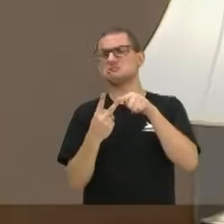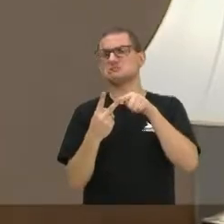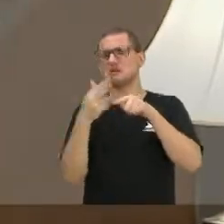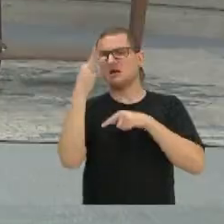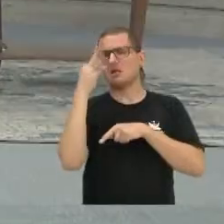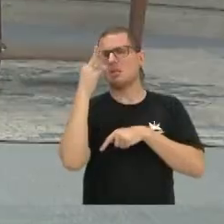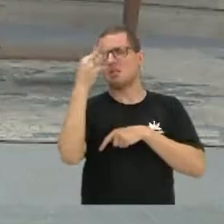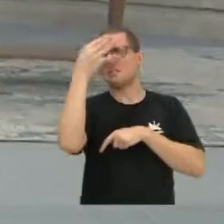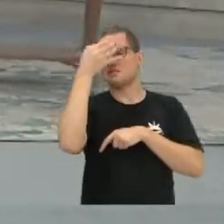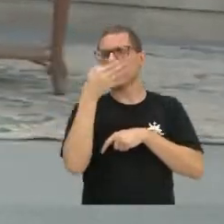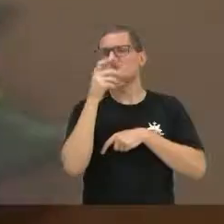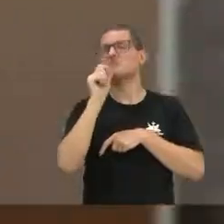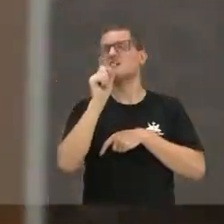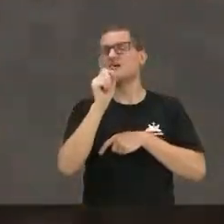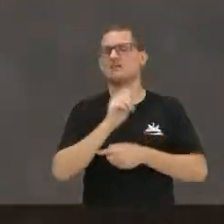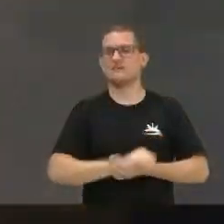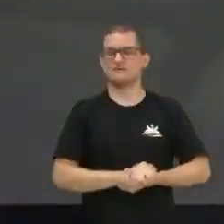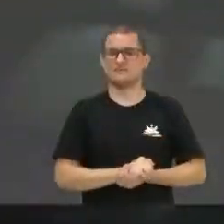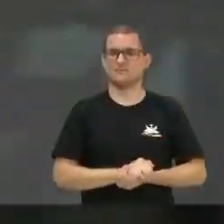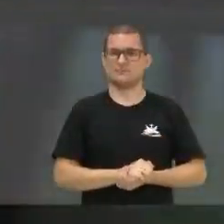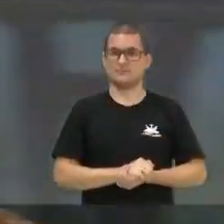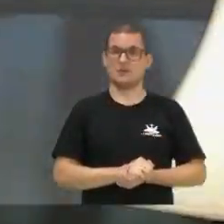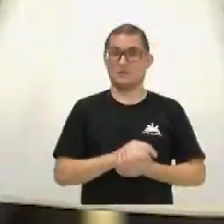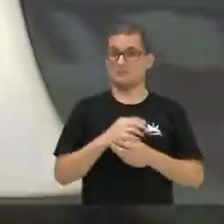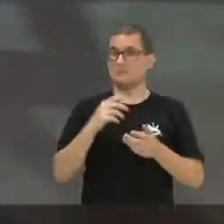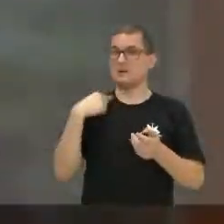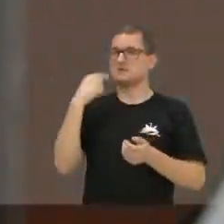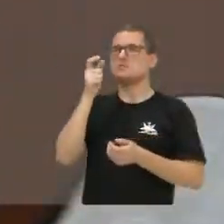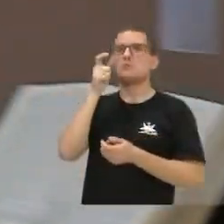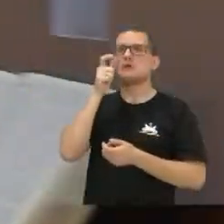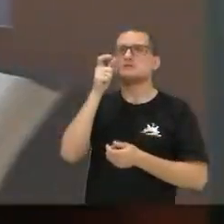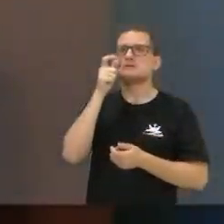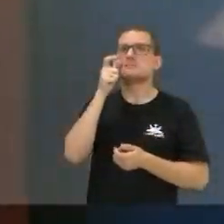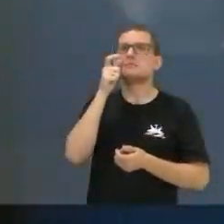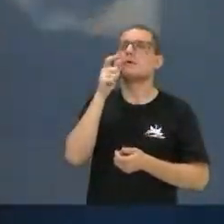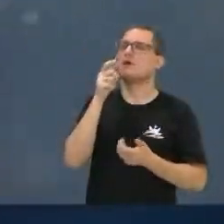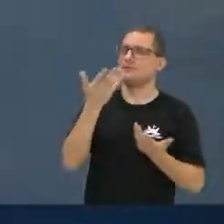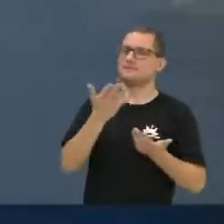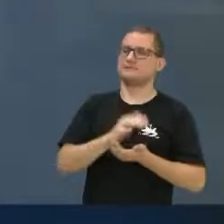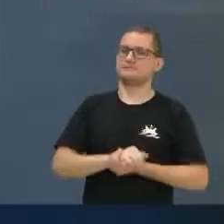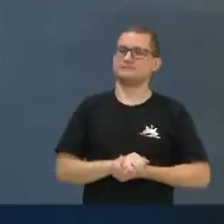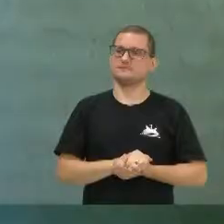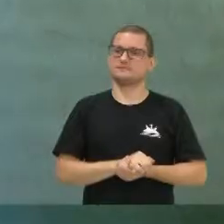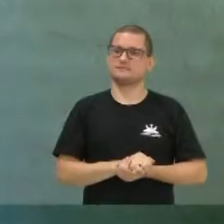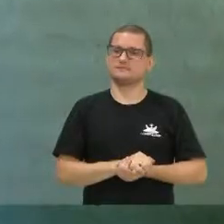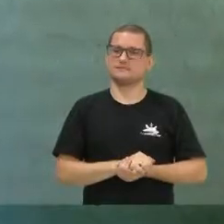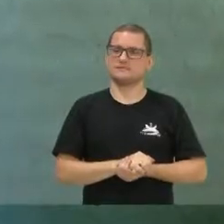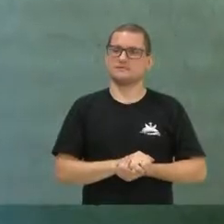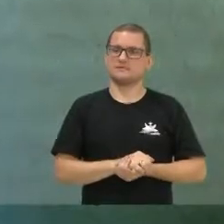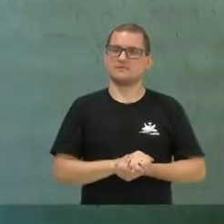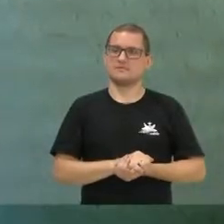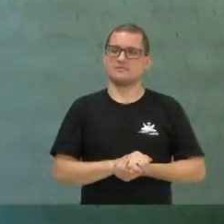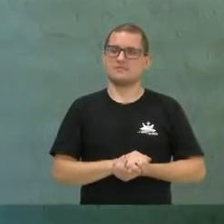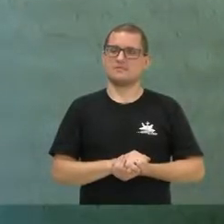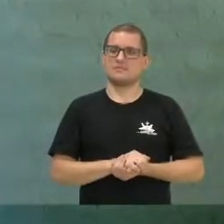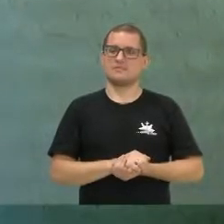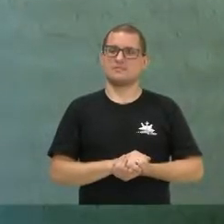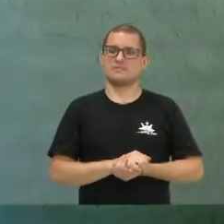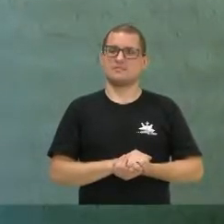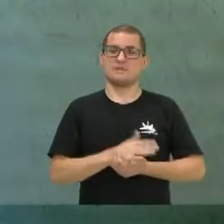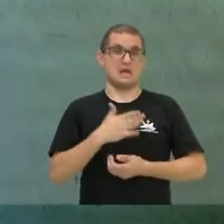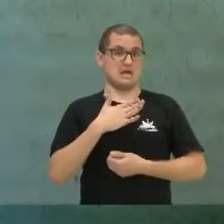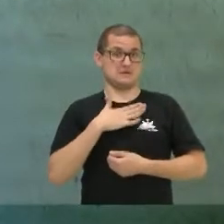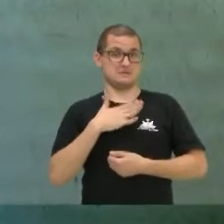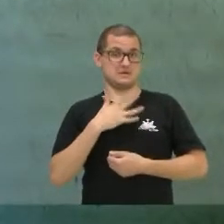mas observemos venha comigo o telespectador vem comigo vem vem as minhas